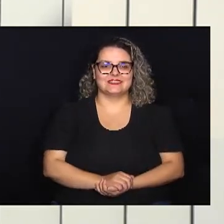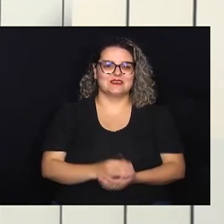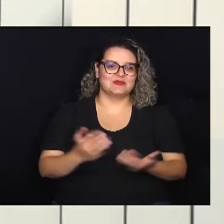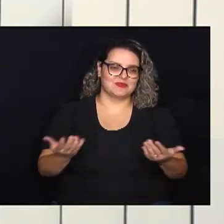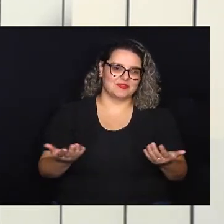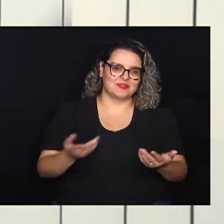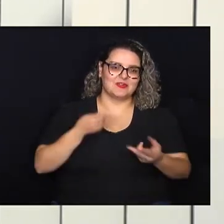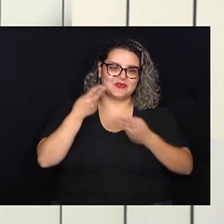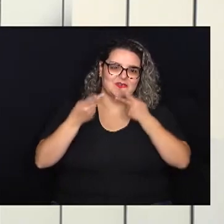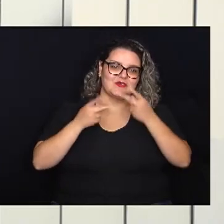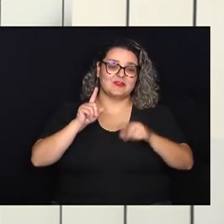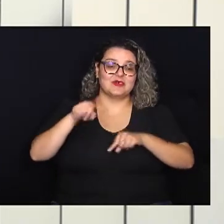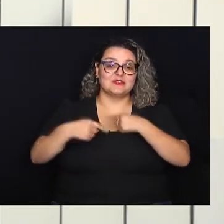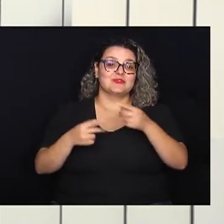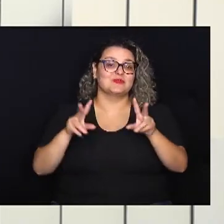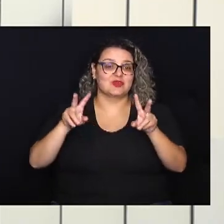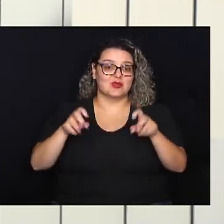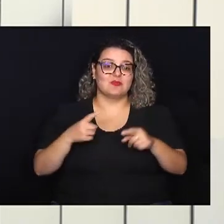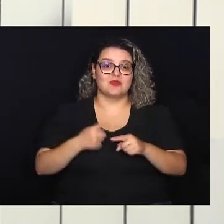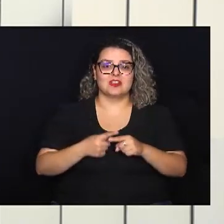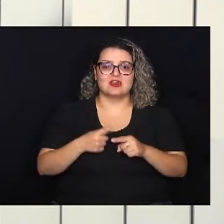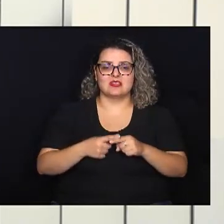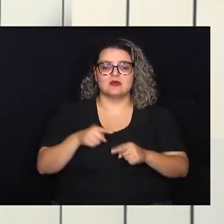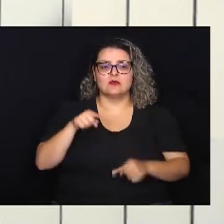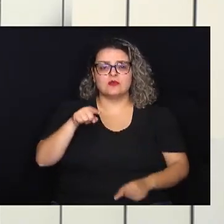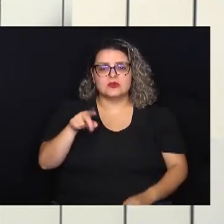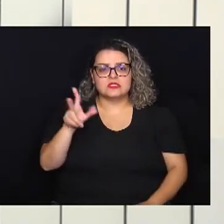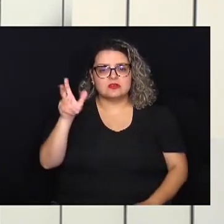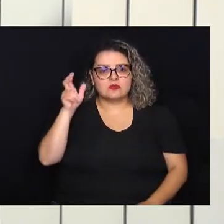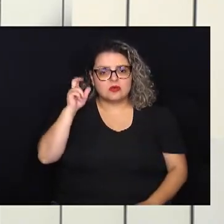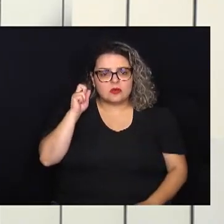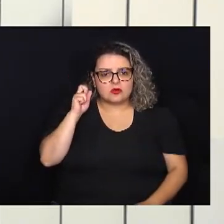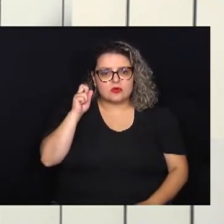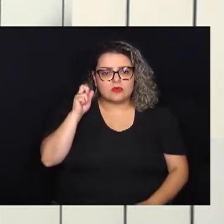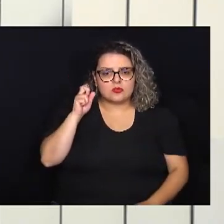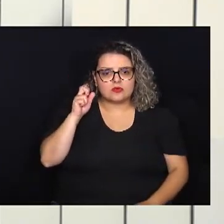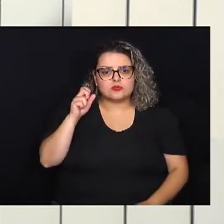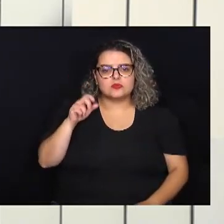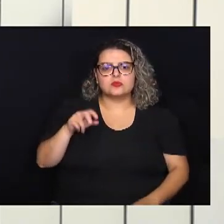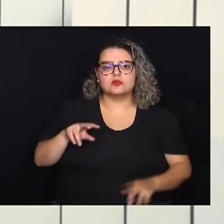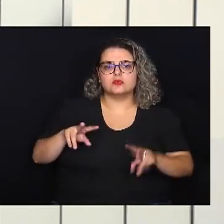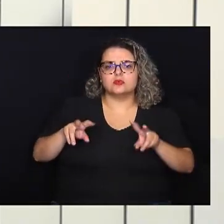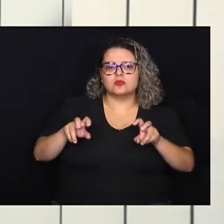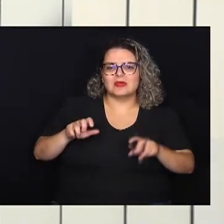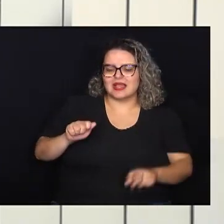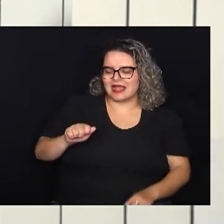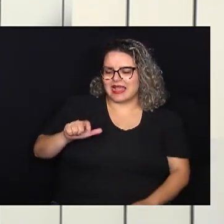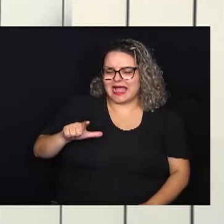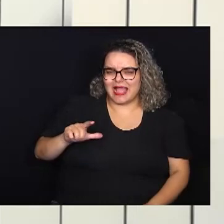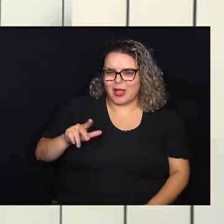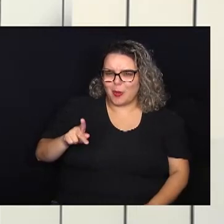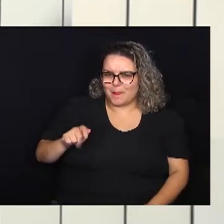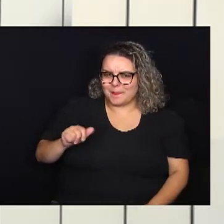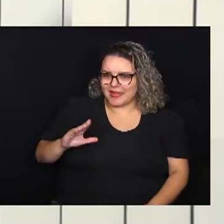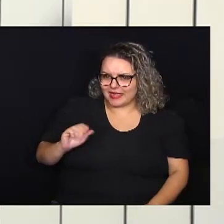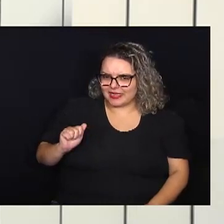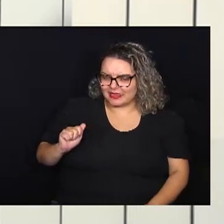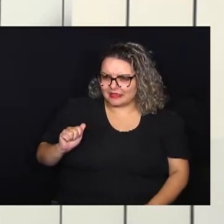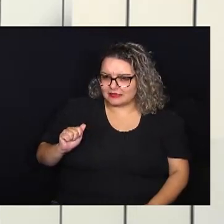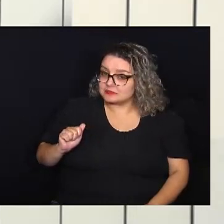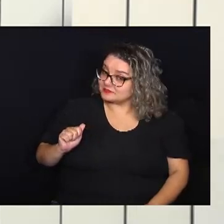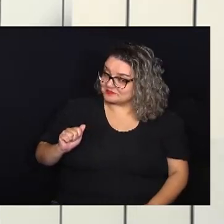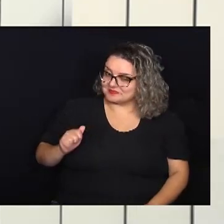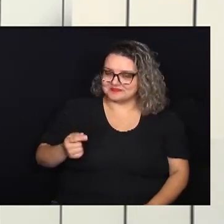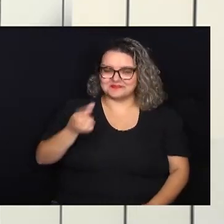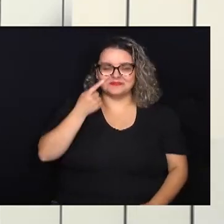agora a gente vai falar de um outro assunto em porque você já ouviu falar sobre alpaca Então nós vamos